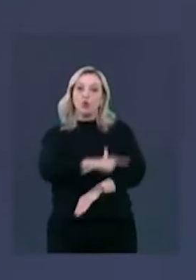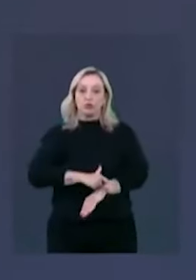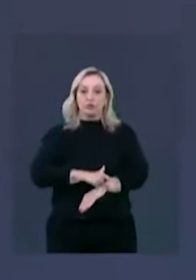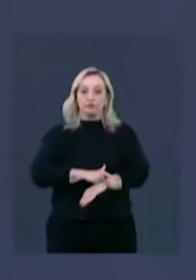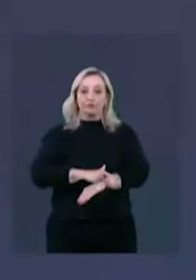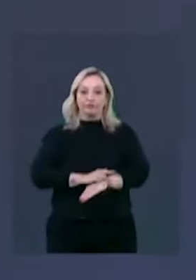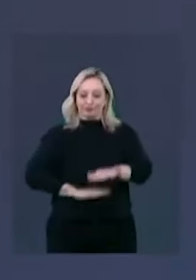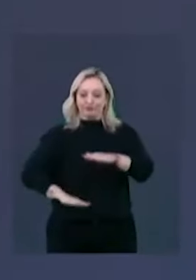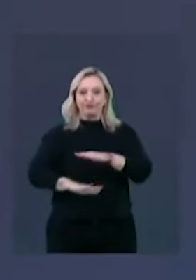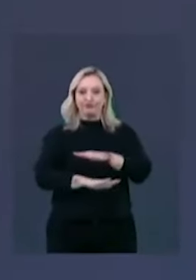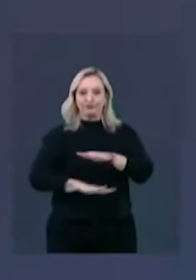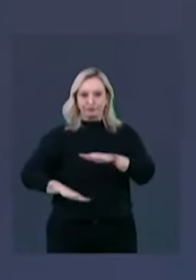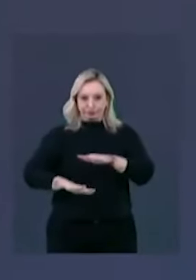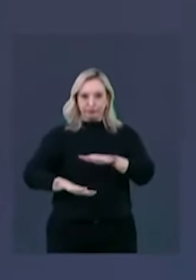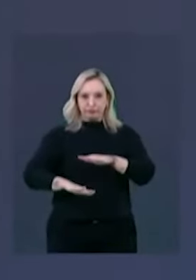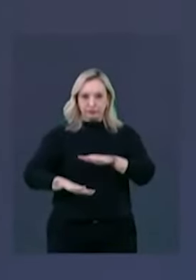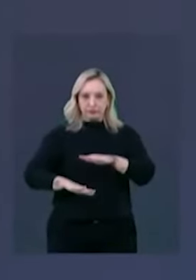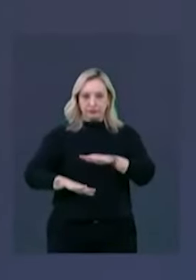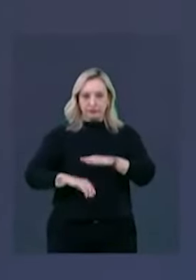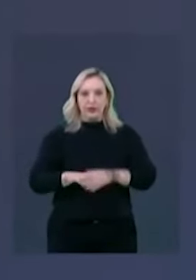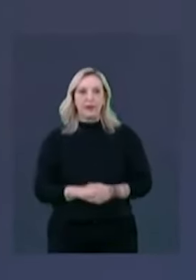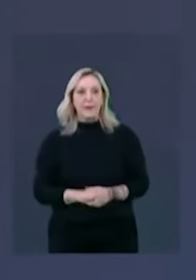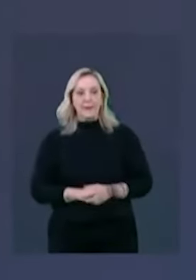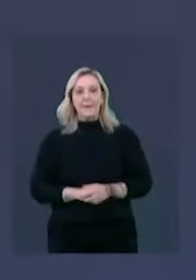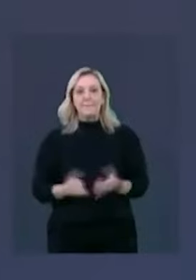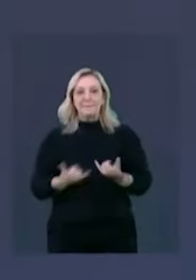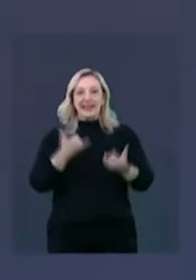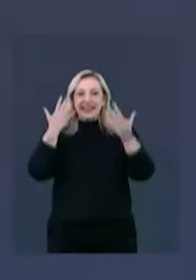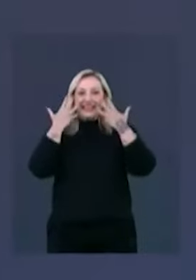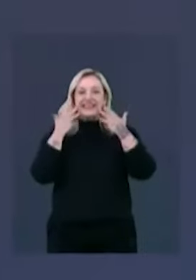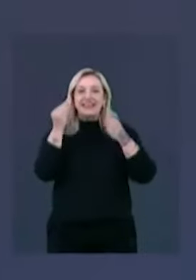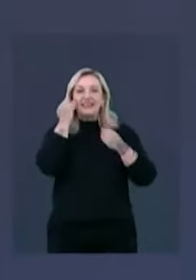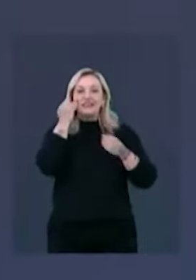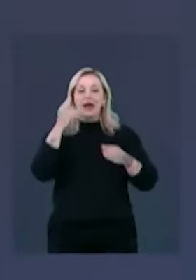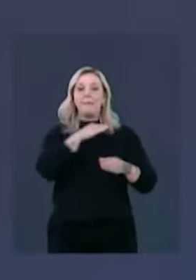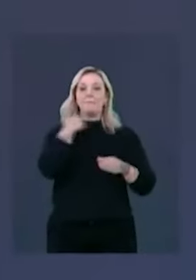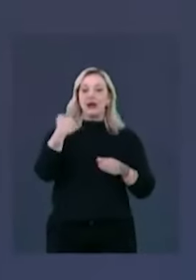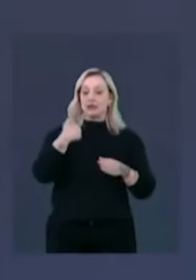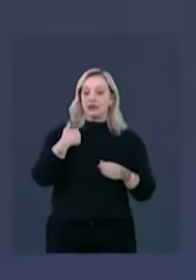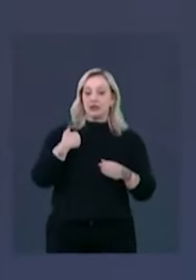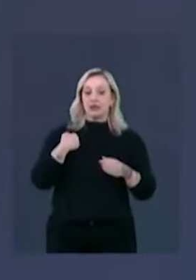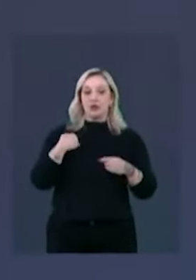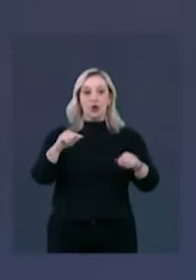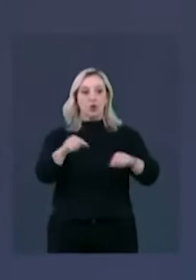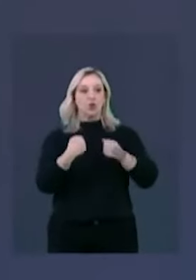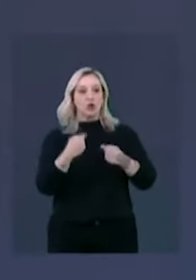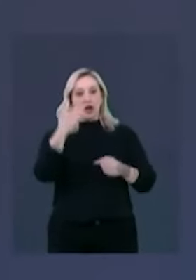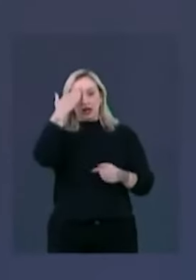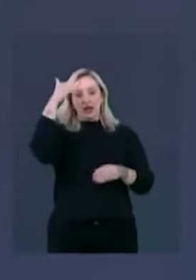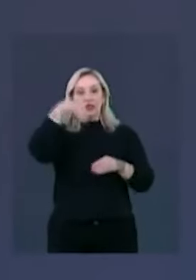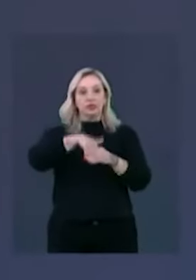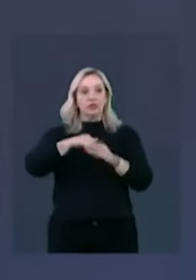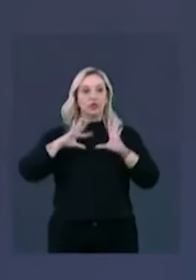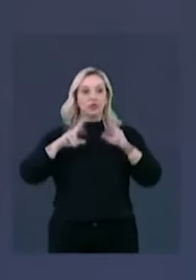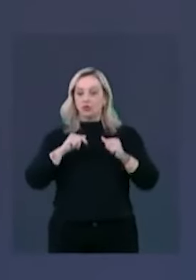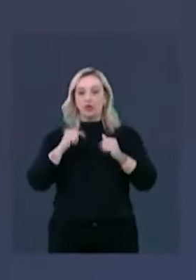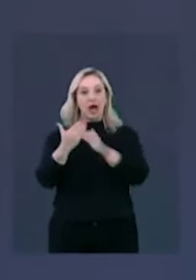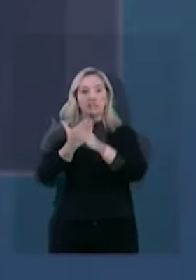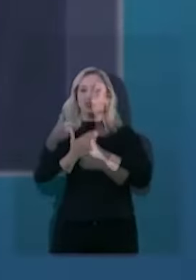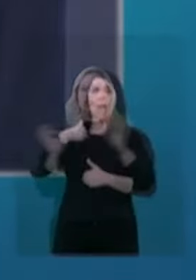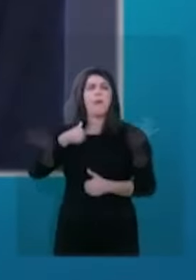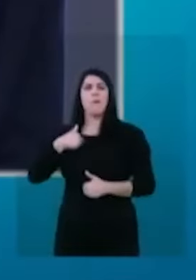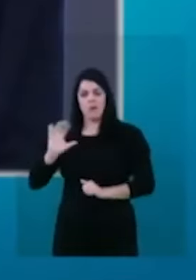análogo a um orangutang uma tentativa de homicídio contra mim e eu quero agradecer todos os candidatos aqui que não foram